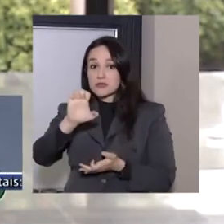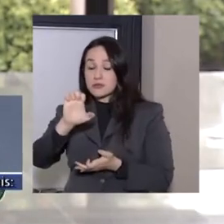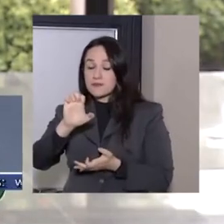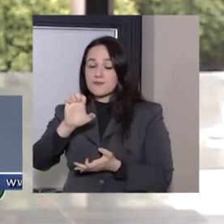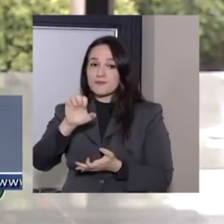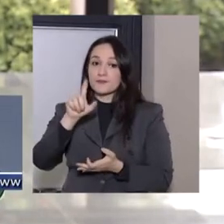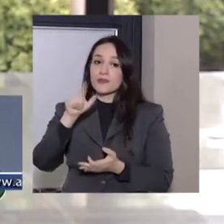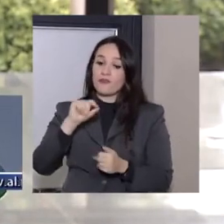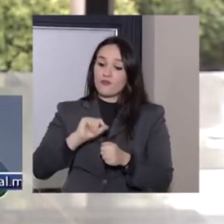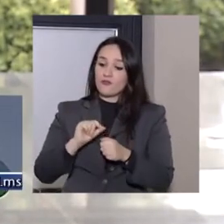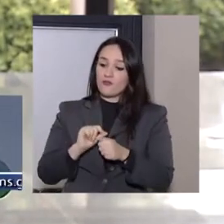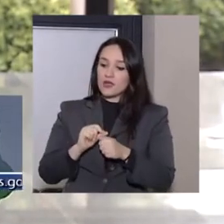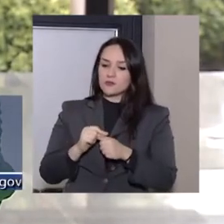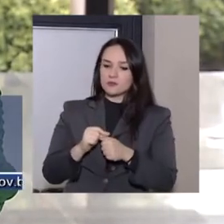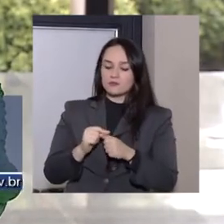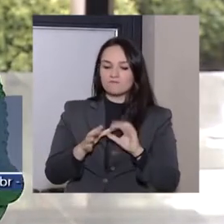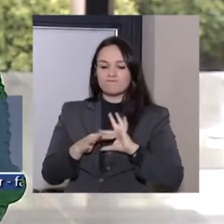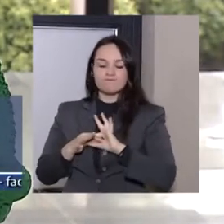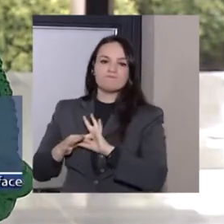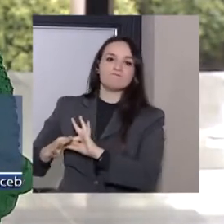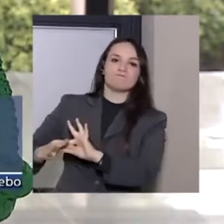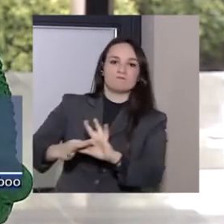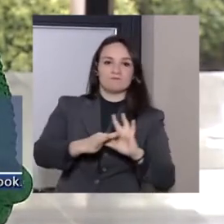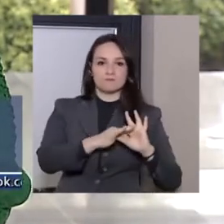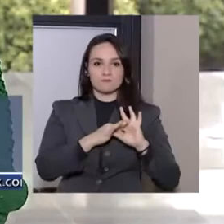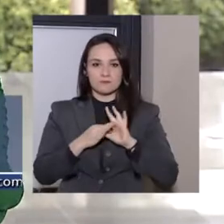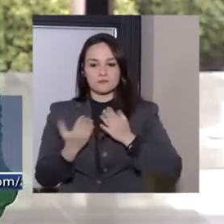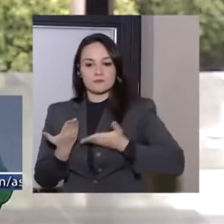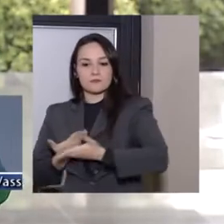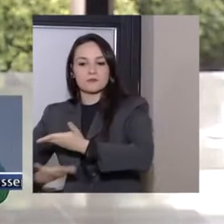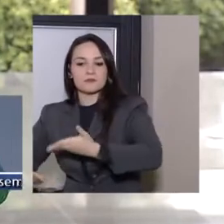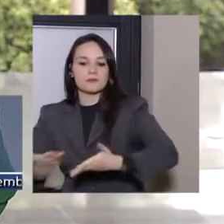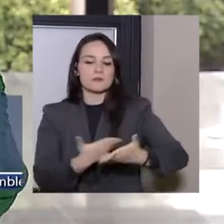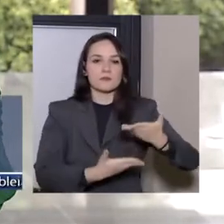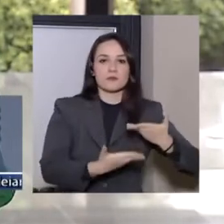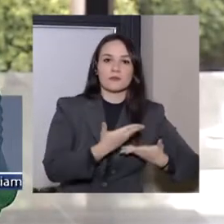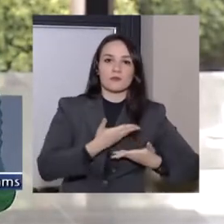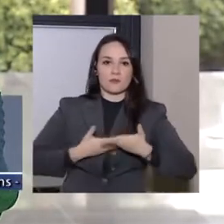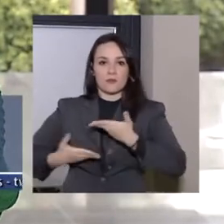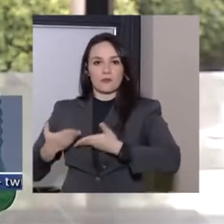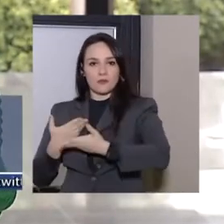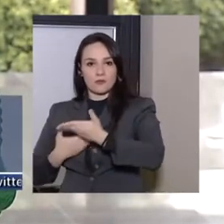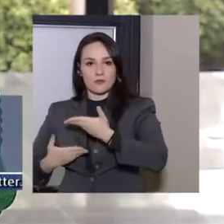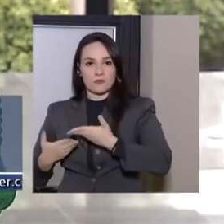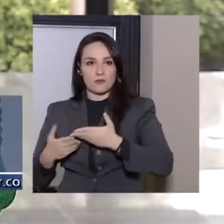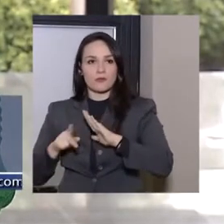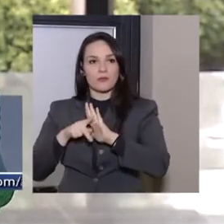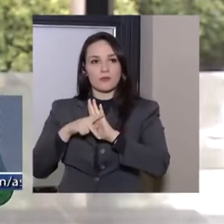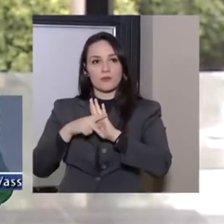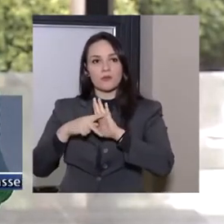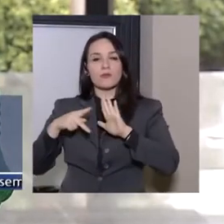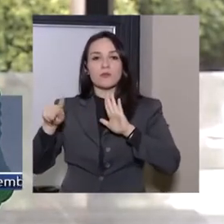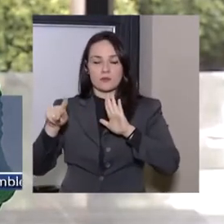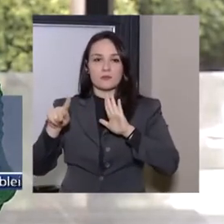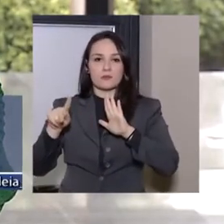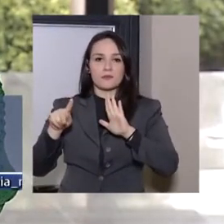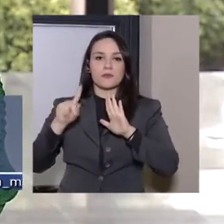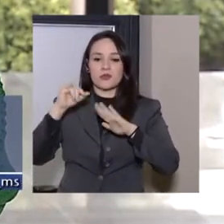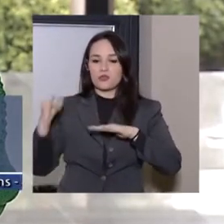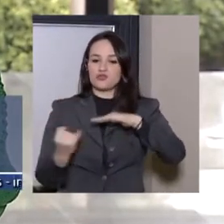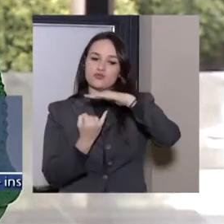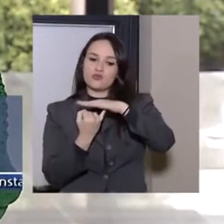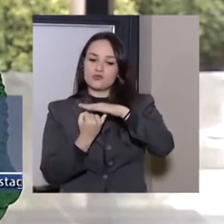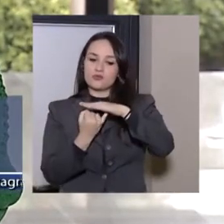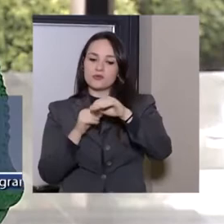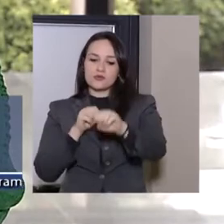estabelece esse diálogo, esse respeito, essa integração entre as instituições de ensino superior